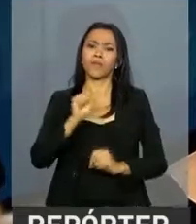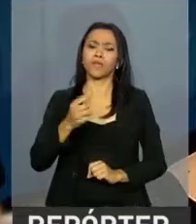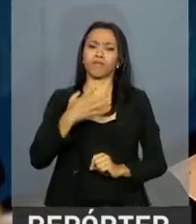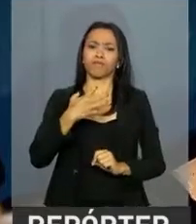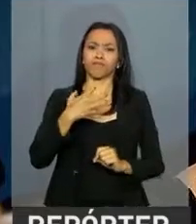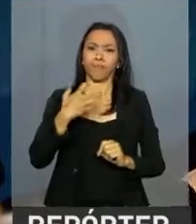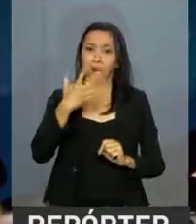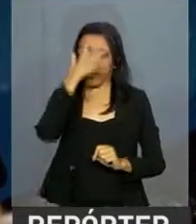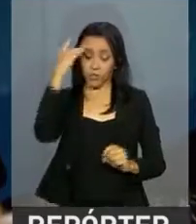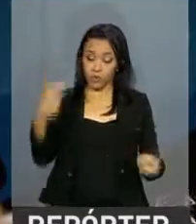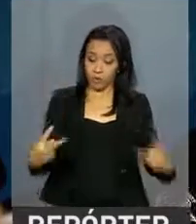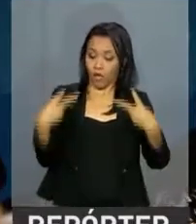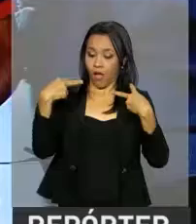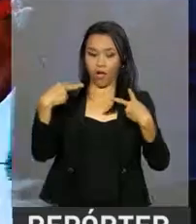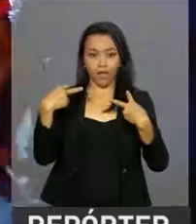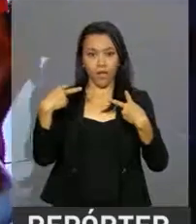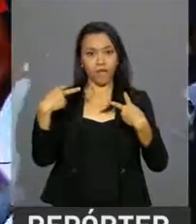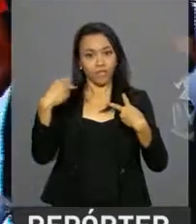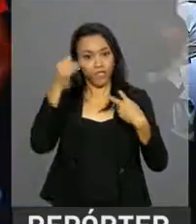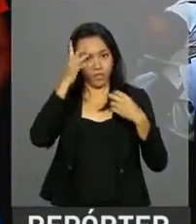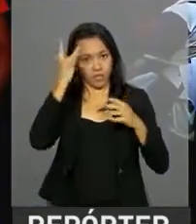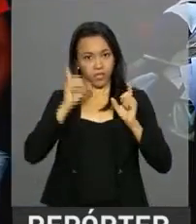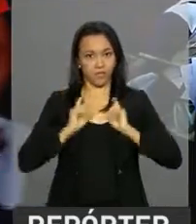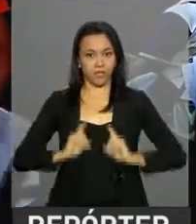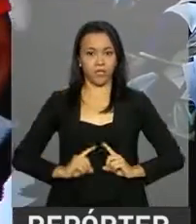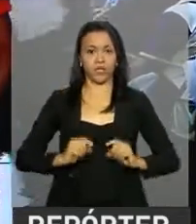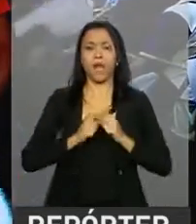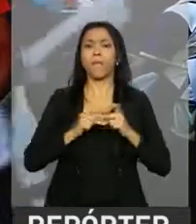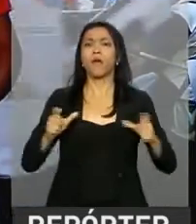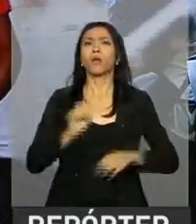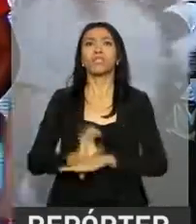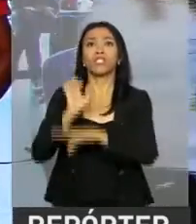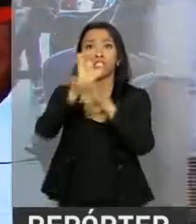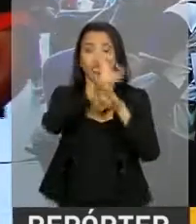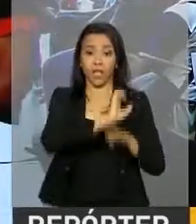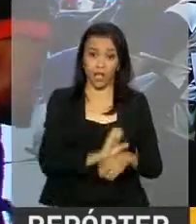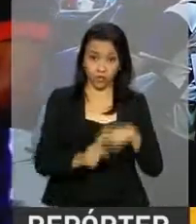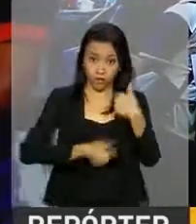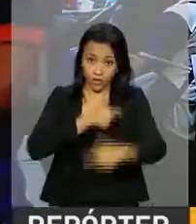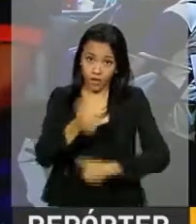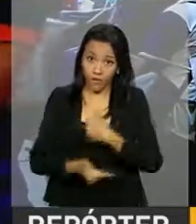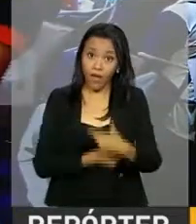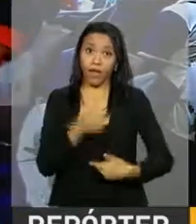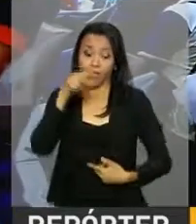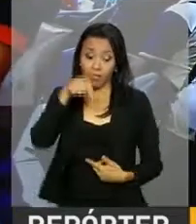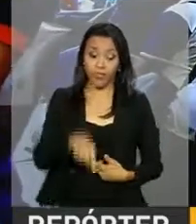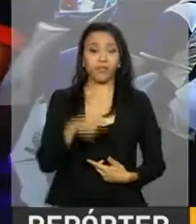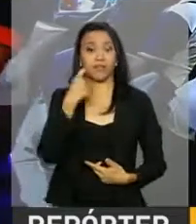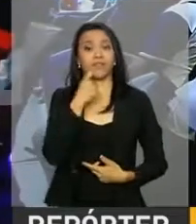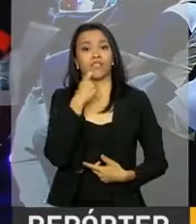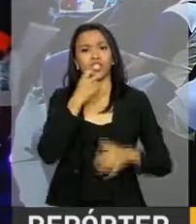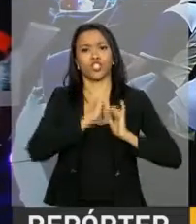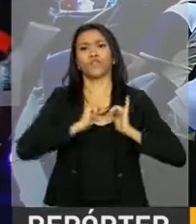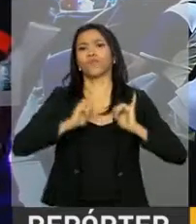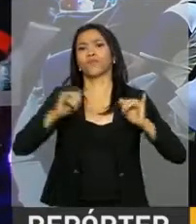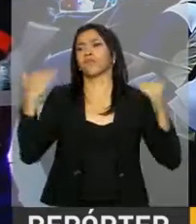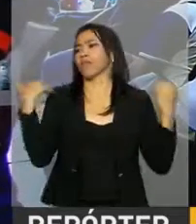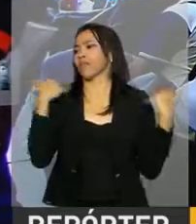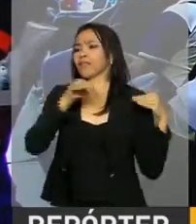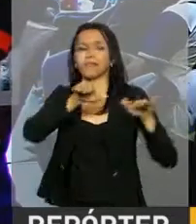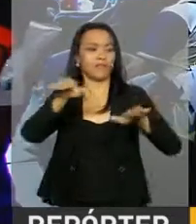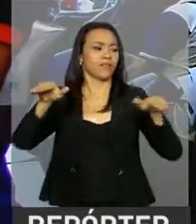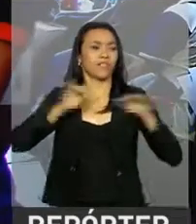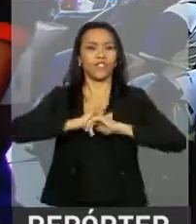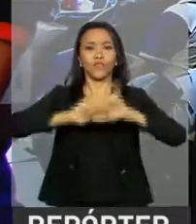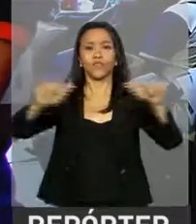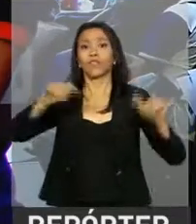de dar visibilidade a essas pessoas. Na maior parte dos estados, as ações estão sendo feitas nesta sexta-feira, dia D de inclusão